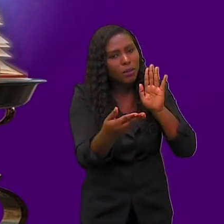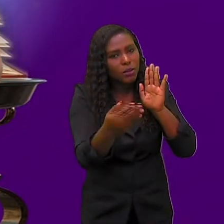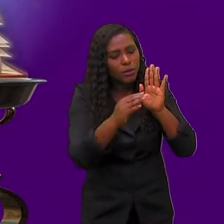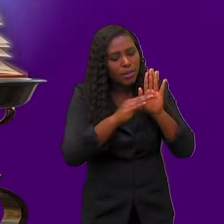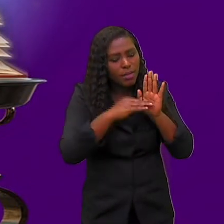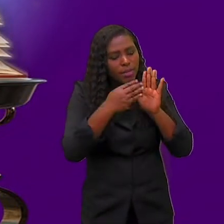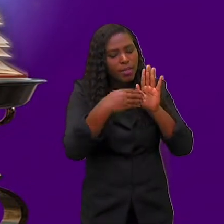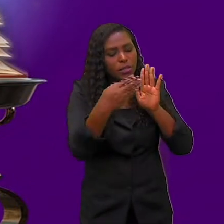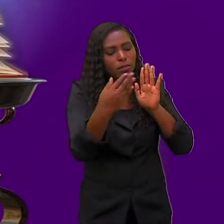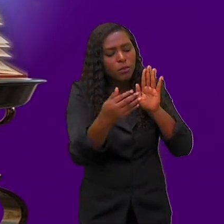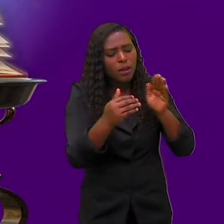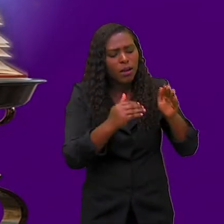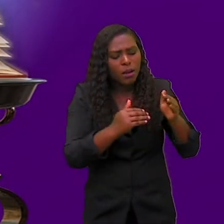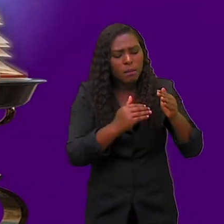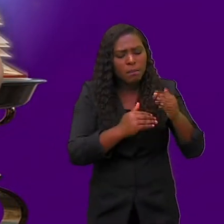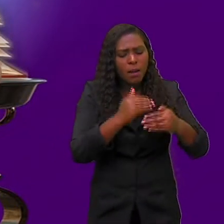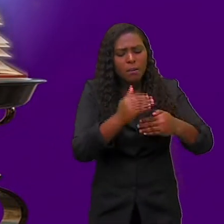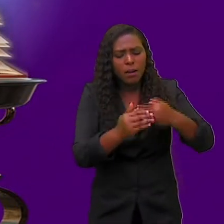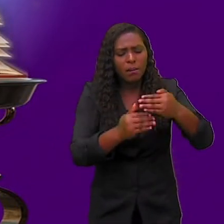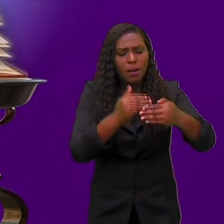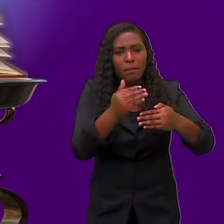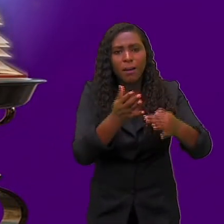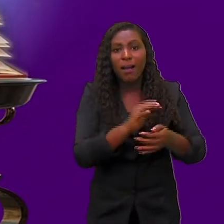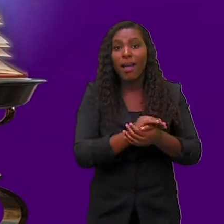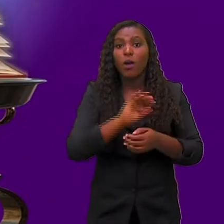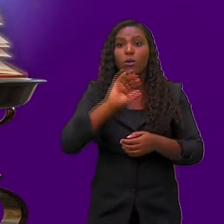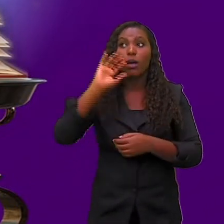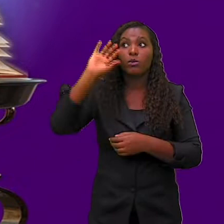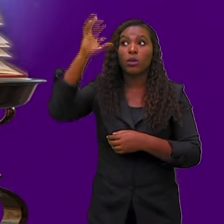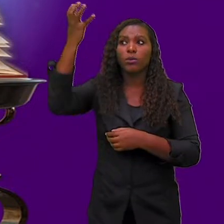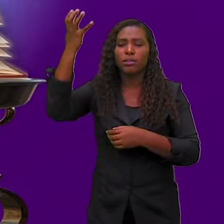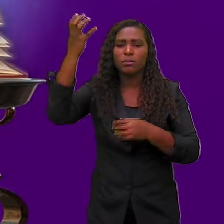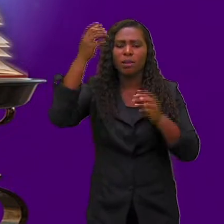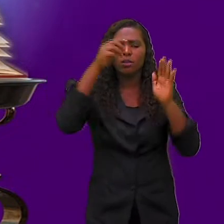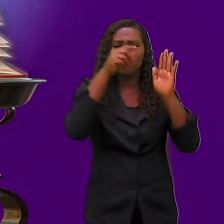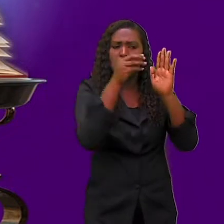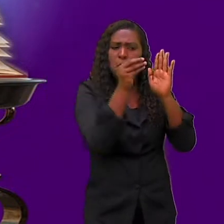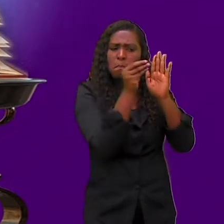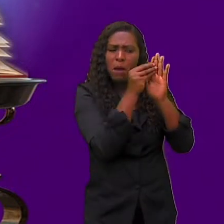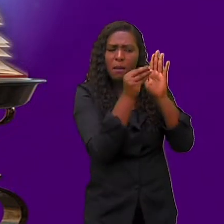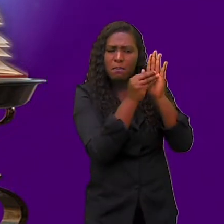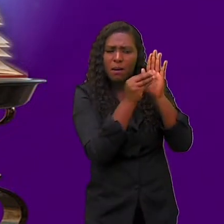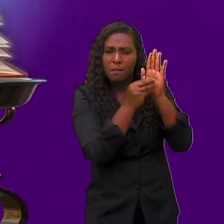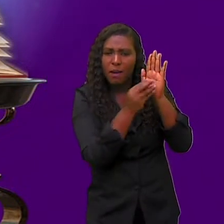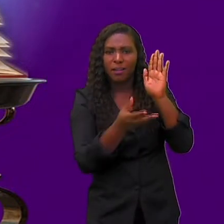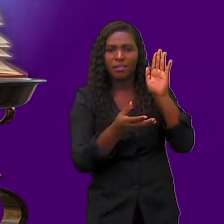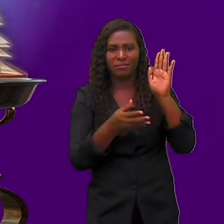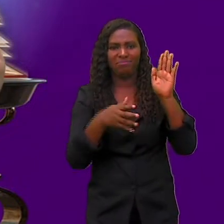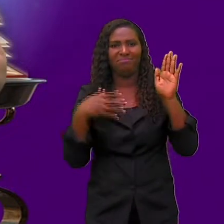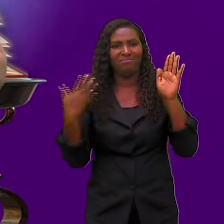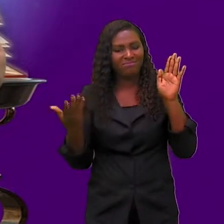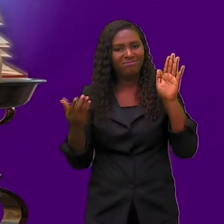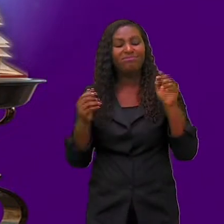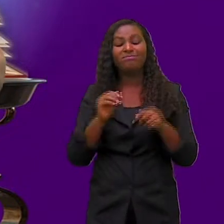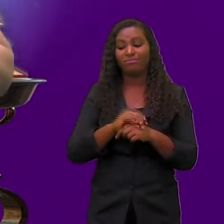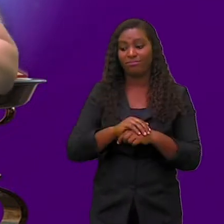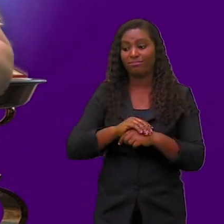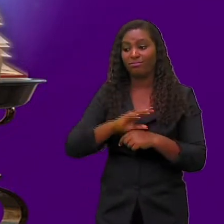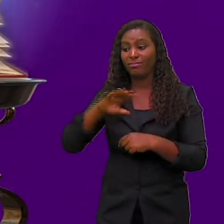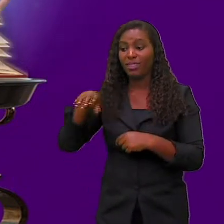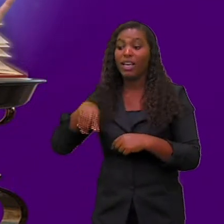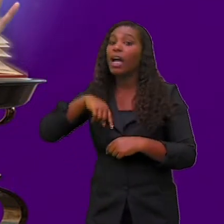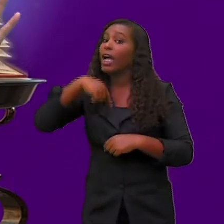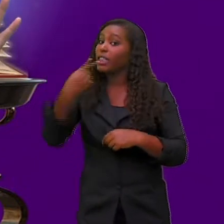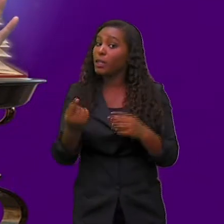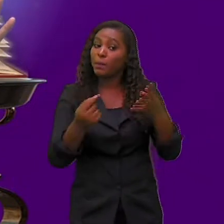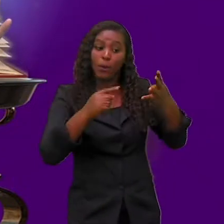aí? Aquela sequência de acontecimentos. Depois nós vamos para o clímax. Ó, o clímax, que apresenta a parte